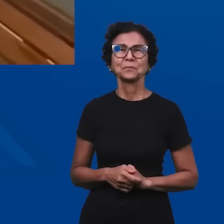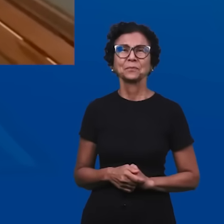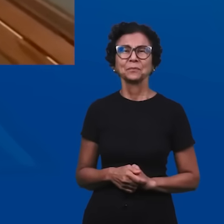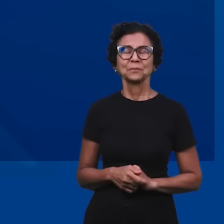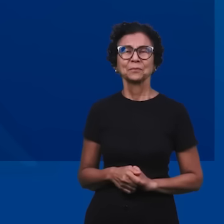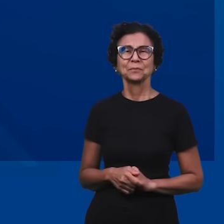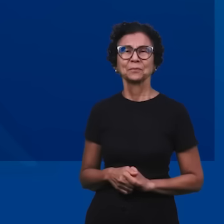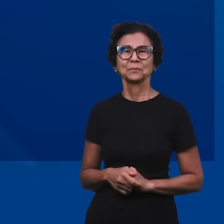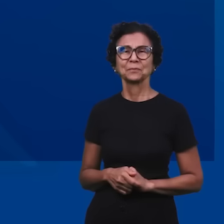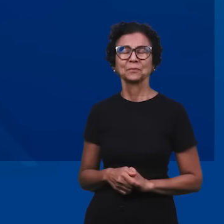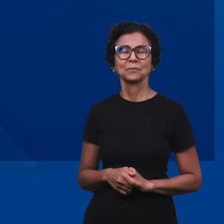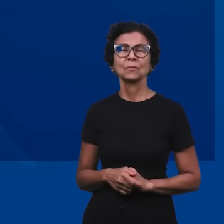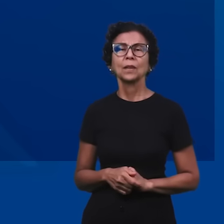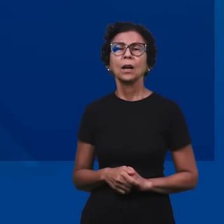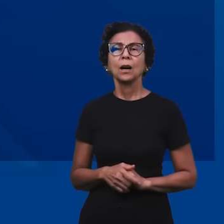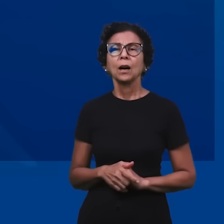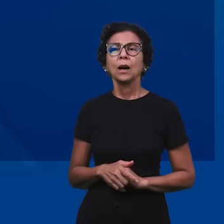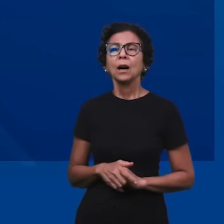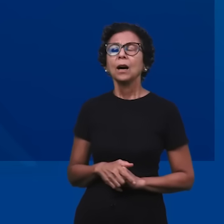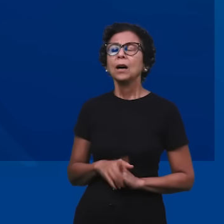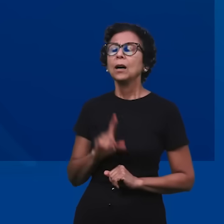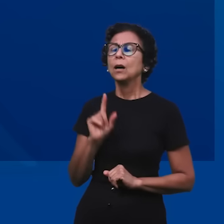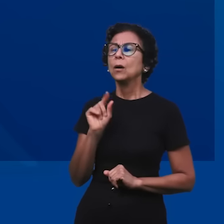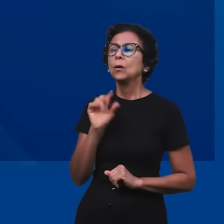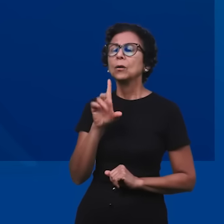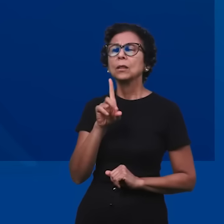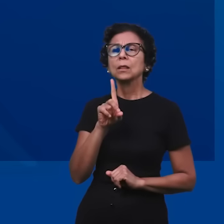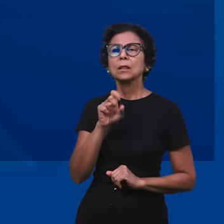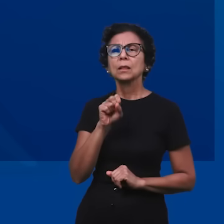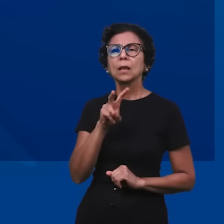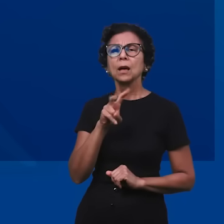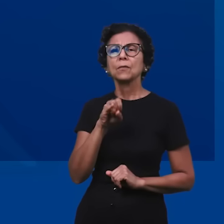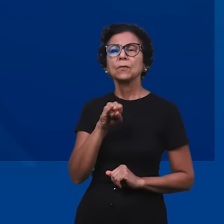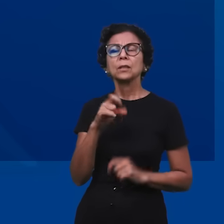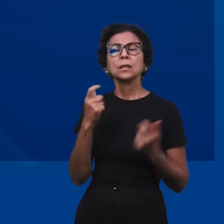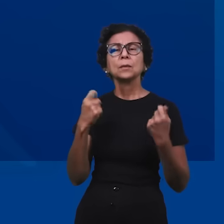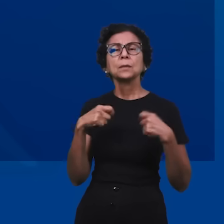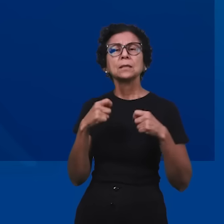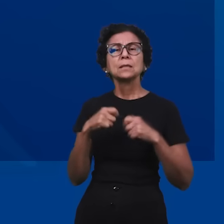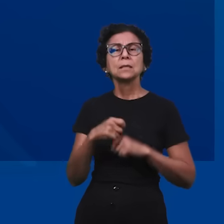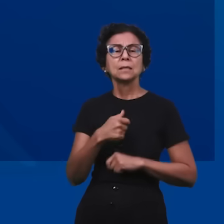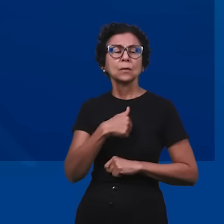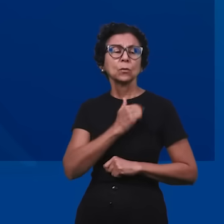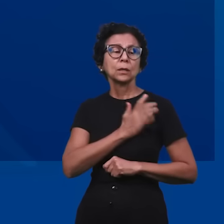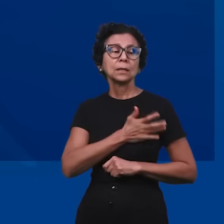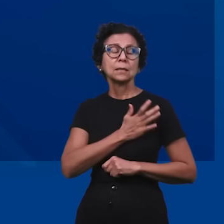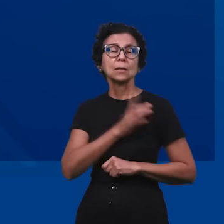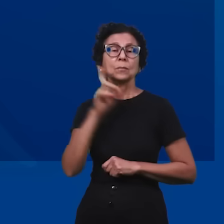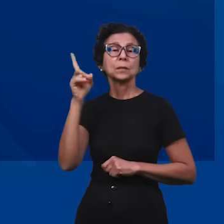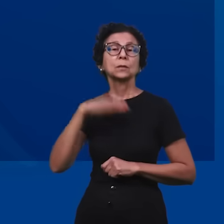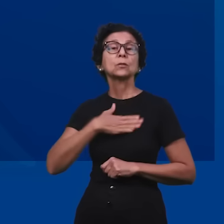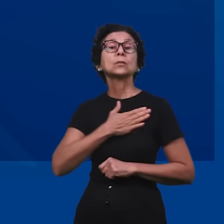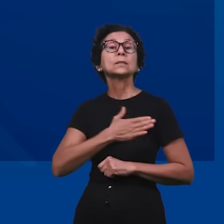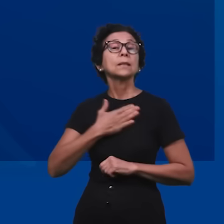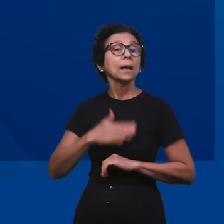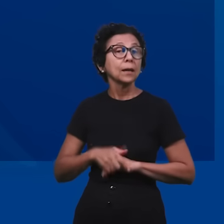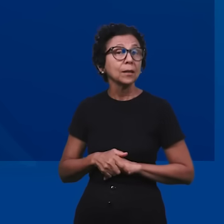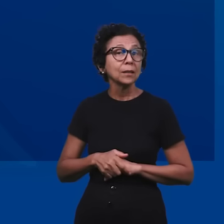Jesus. Davi, o que é necessário ter no nosso coração para agradar a Deus?